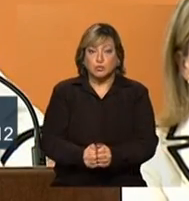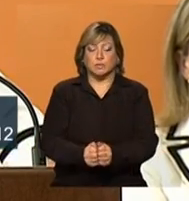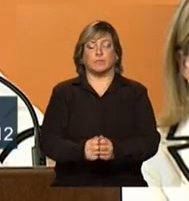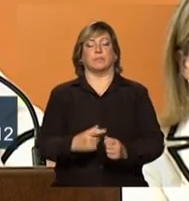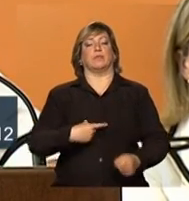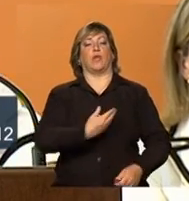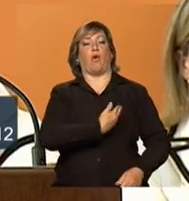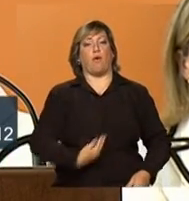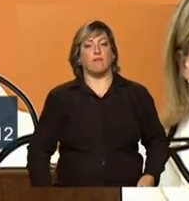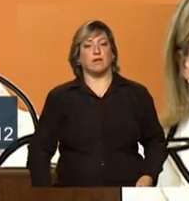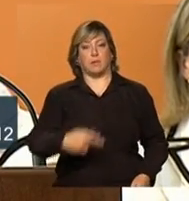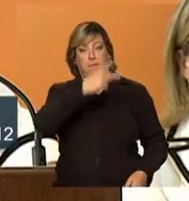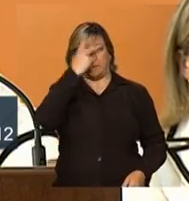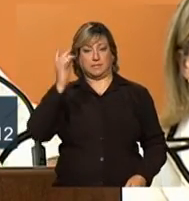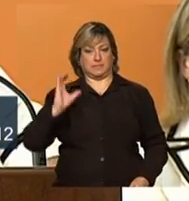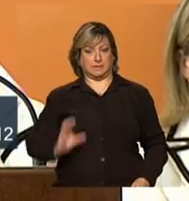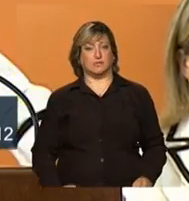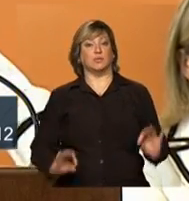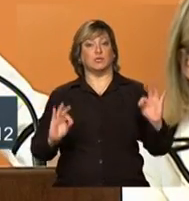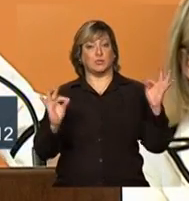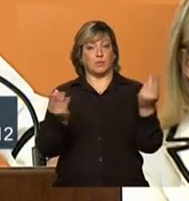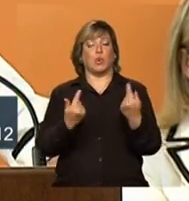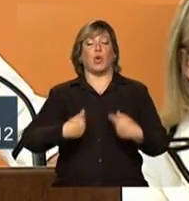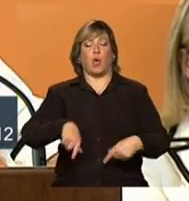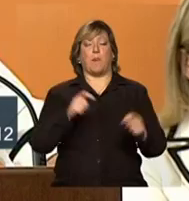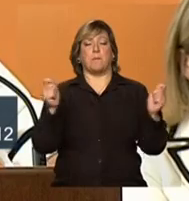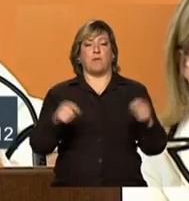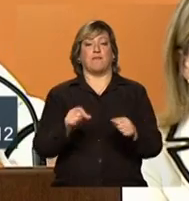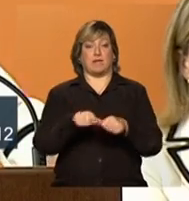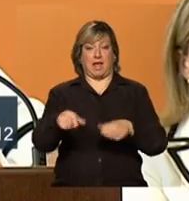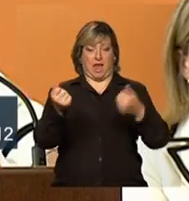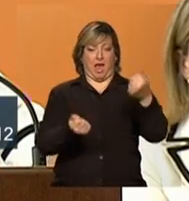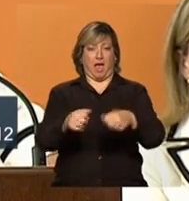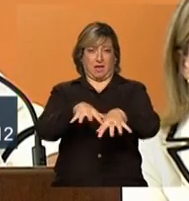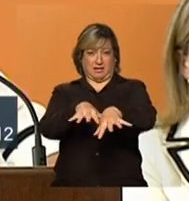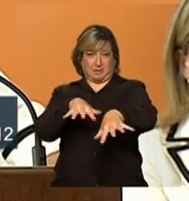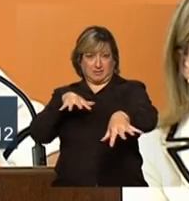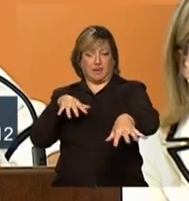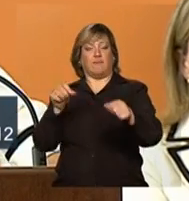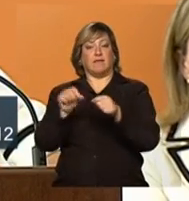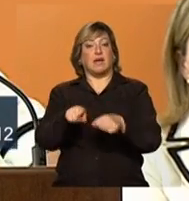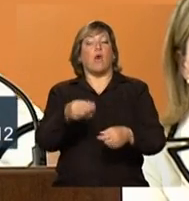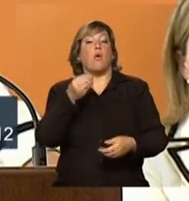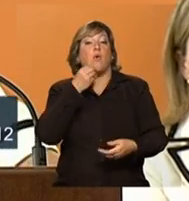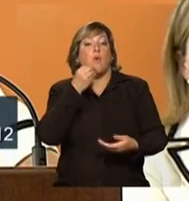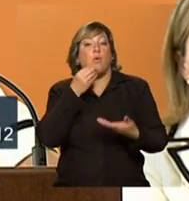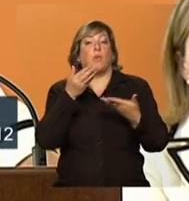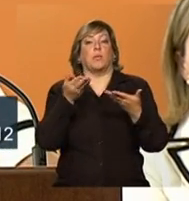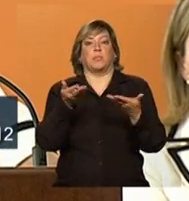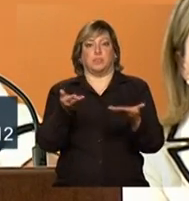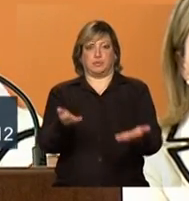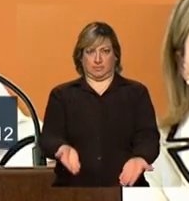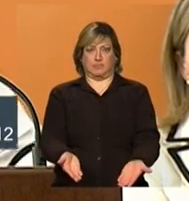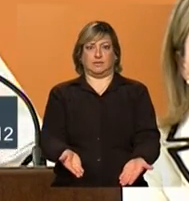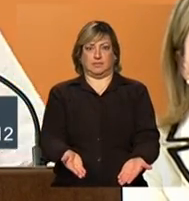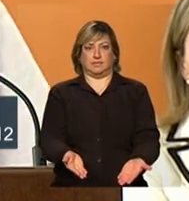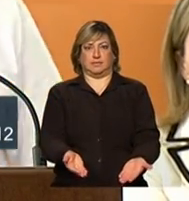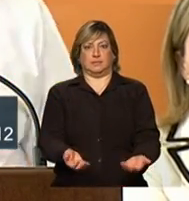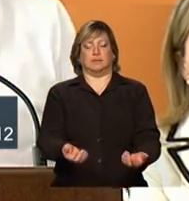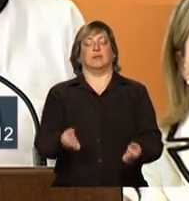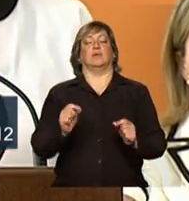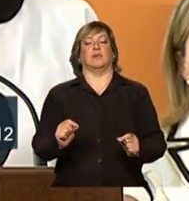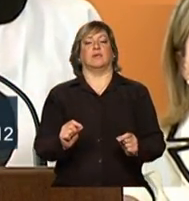cidadãos, nós podemos fazer do trânsito uma oportunidade, a oportunidade